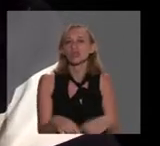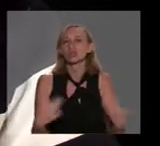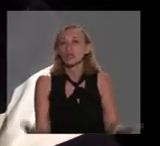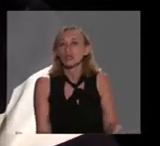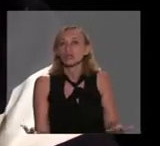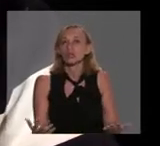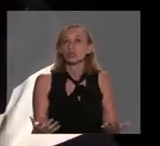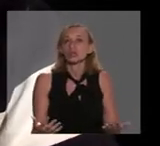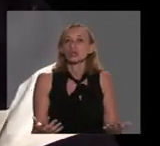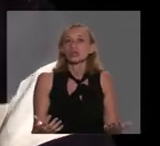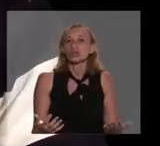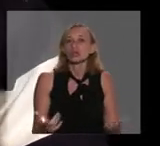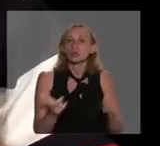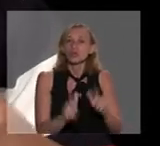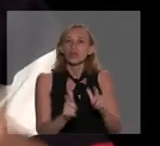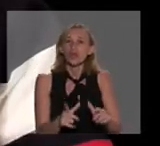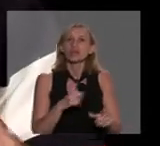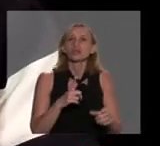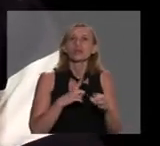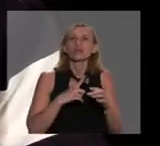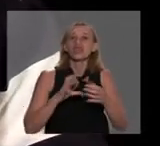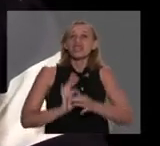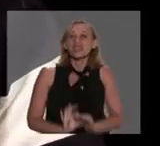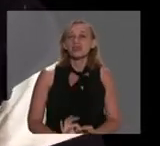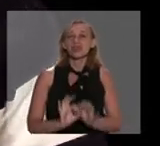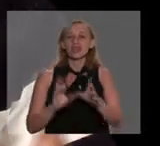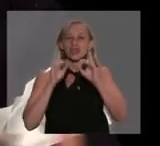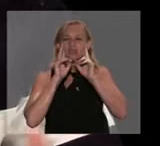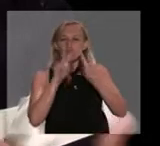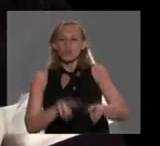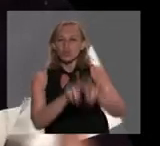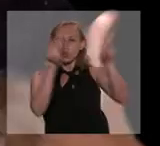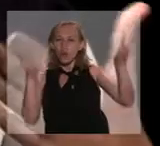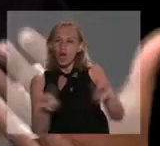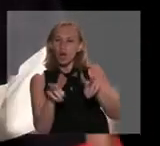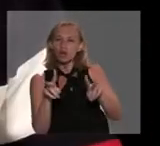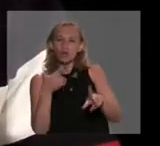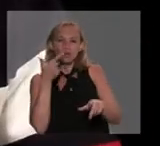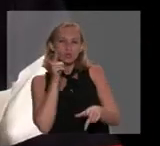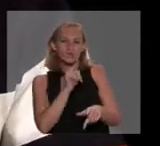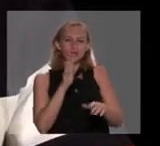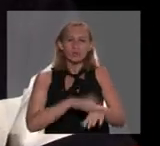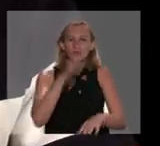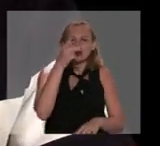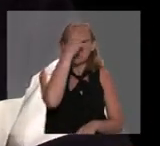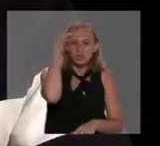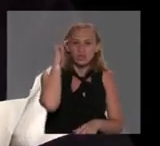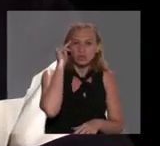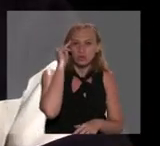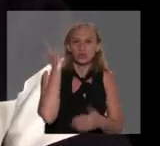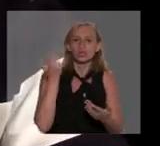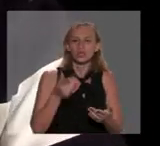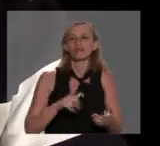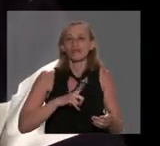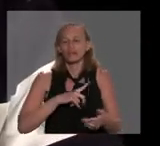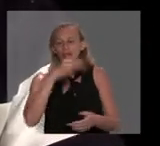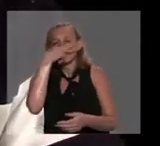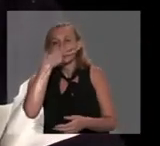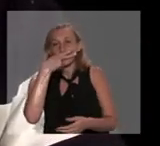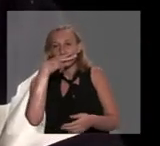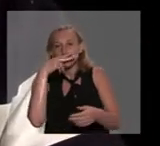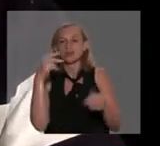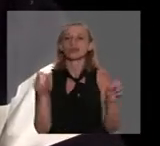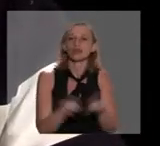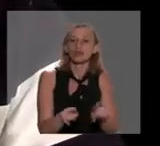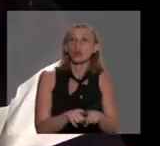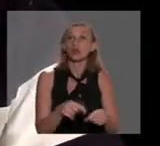mil seguidores no Facebook, onde que eu tenho... que é um lugar onde eu tenho mais visibilidade, alcança muito mais pessoas. Então eu